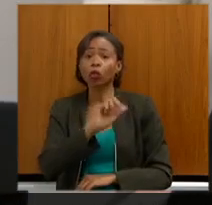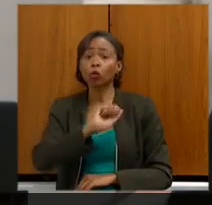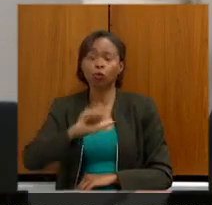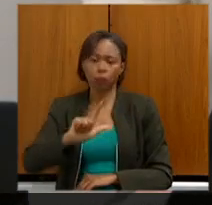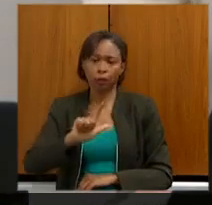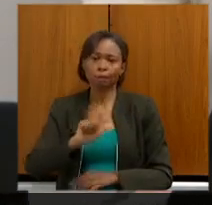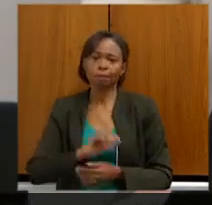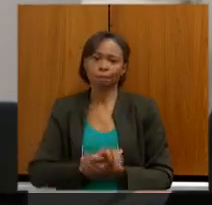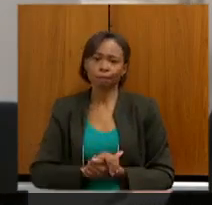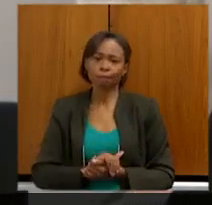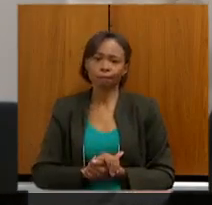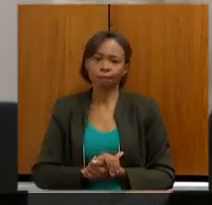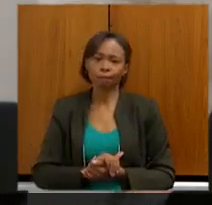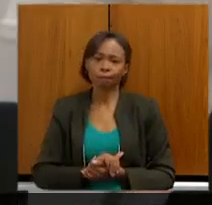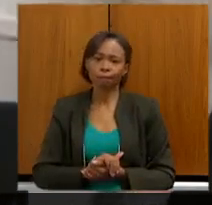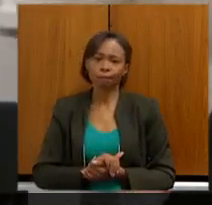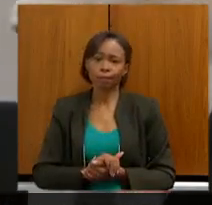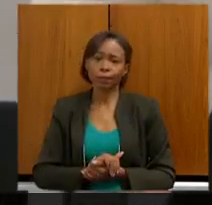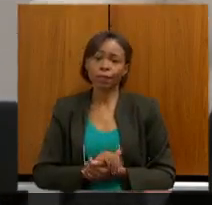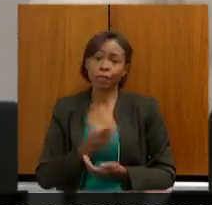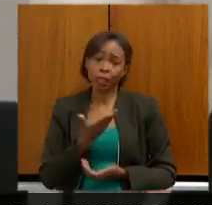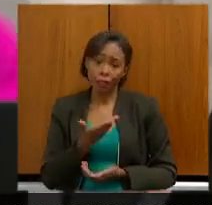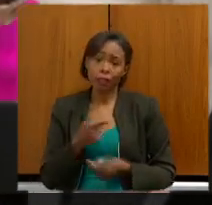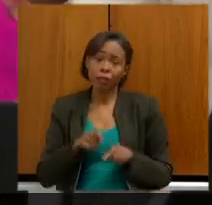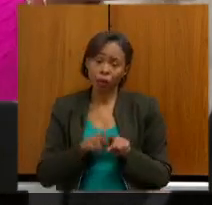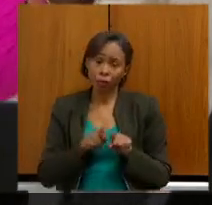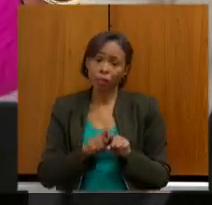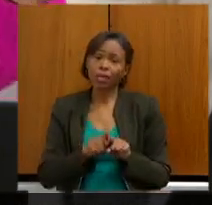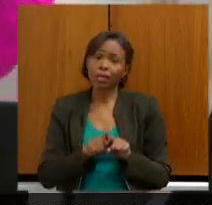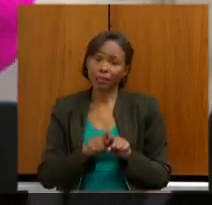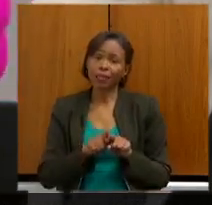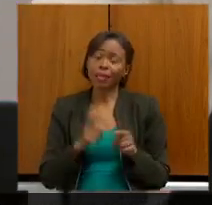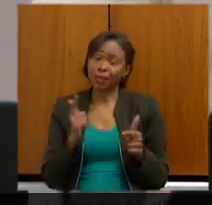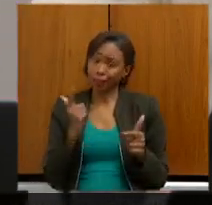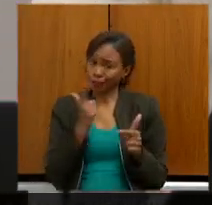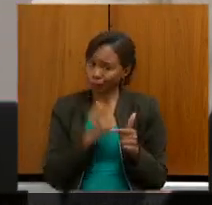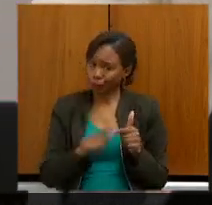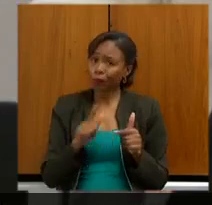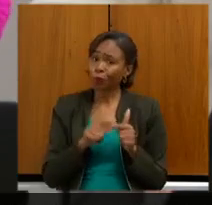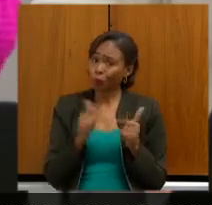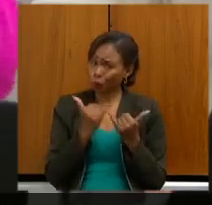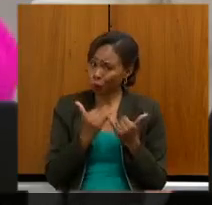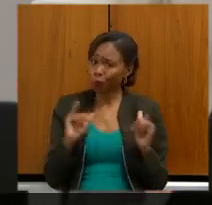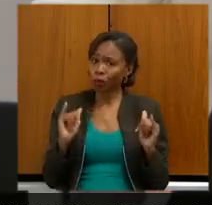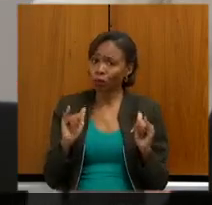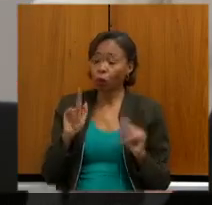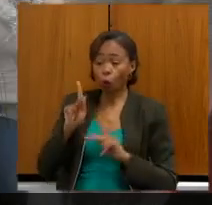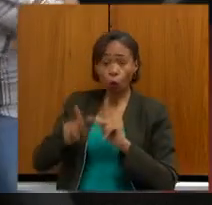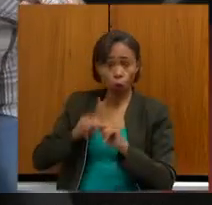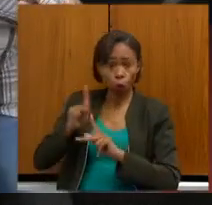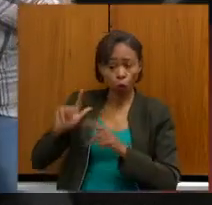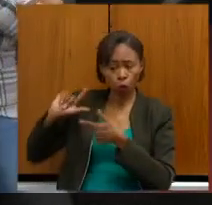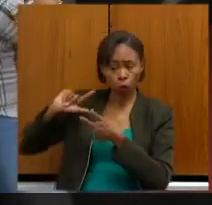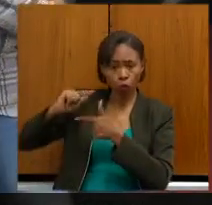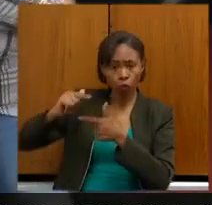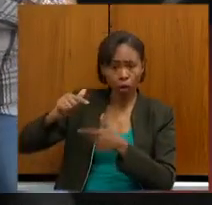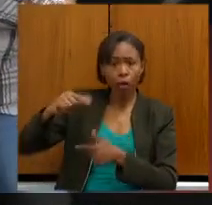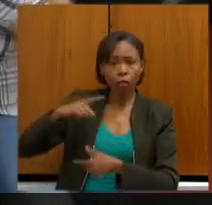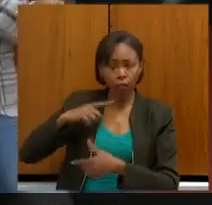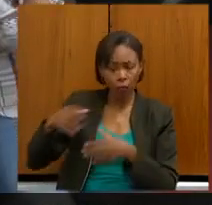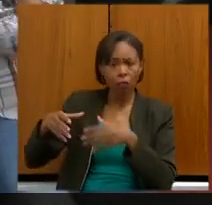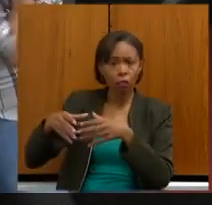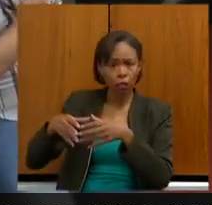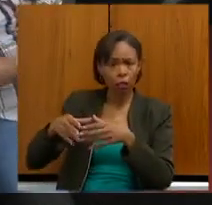isso também gera conflitos os povos originais estão aqui é o povo negro